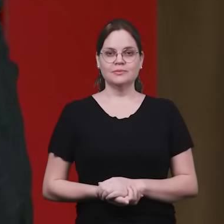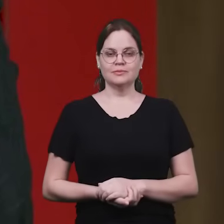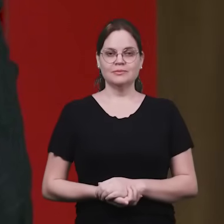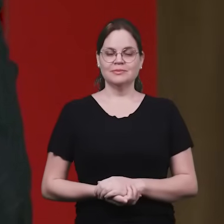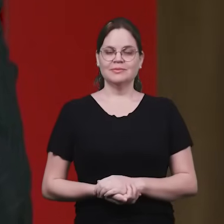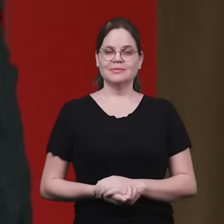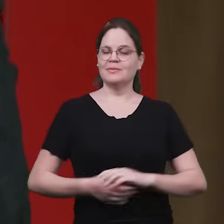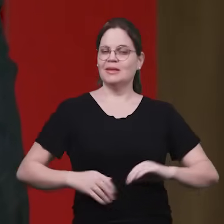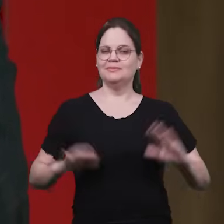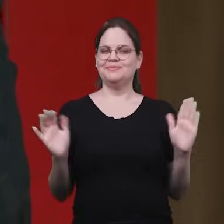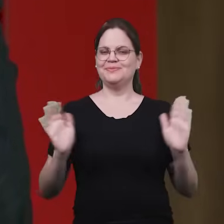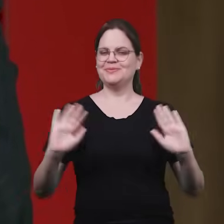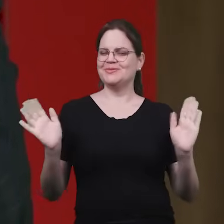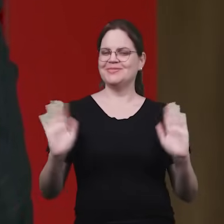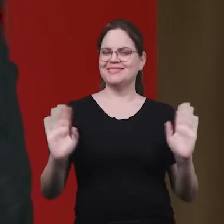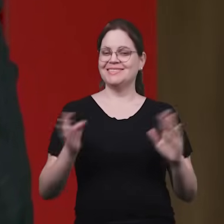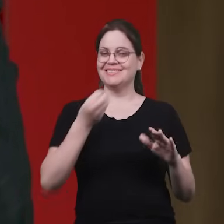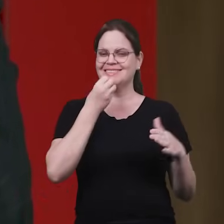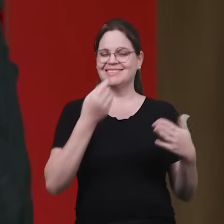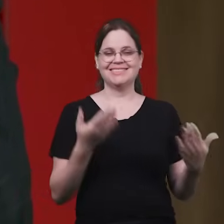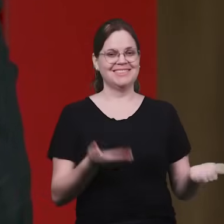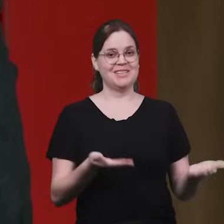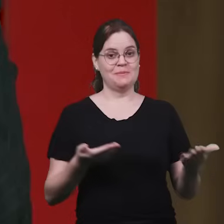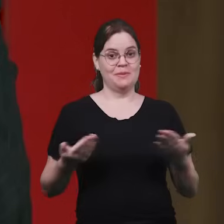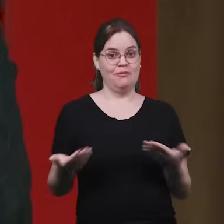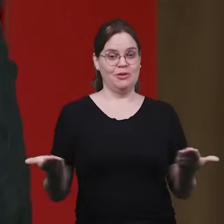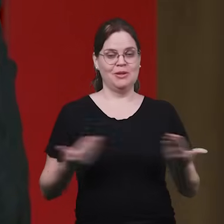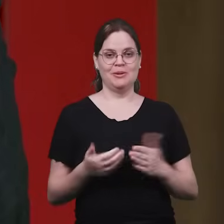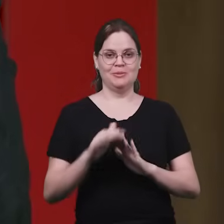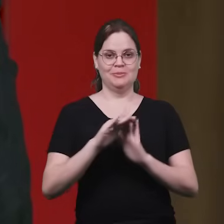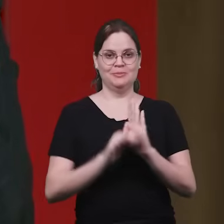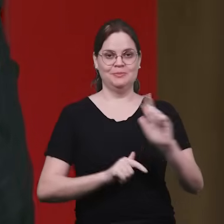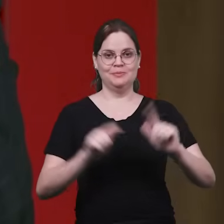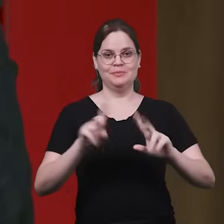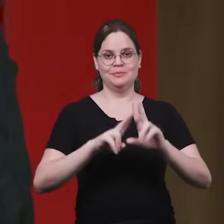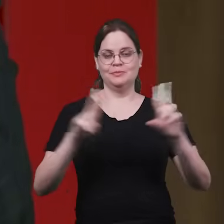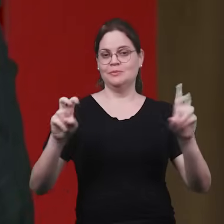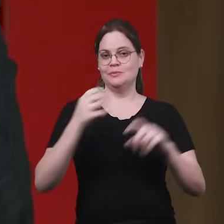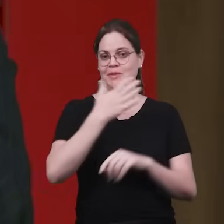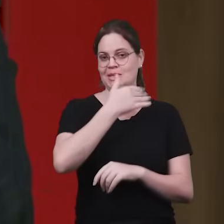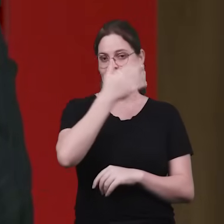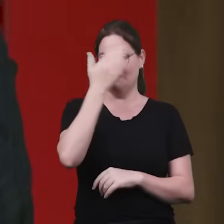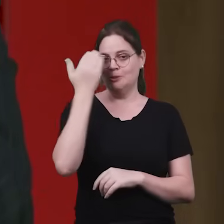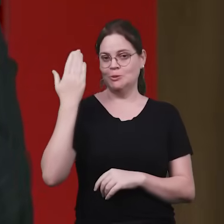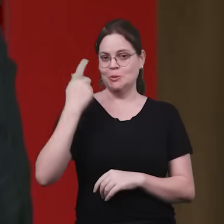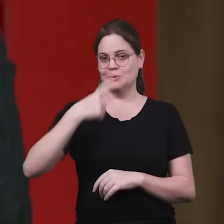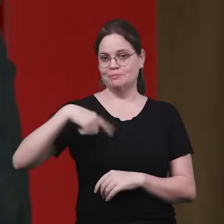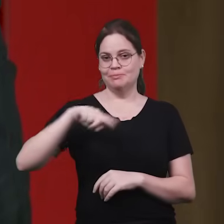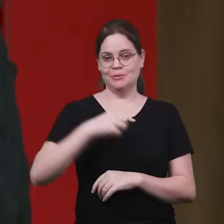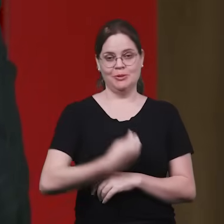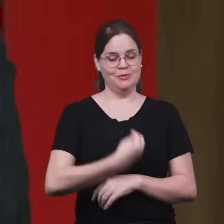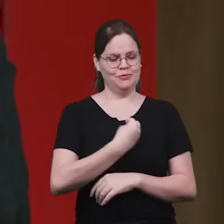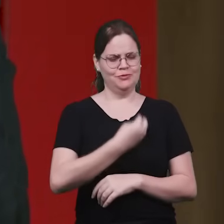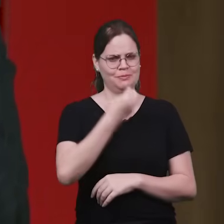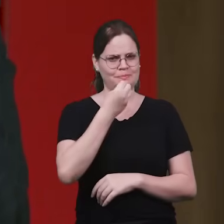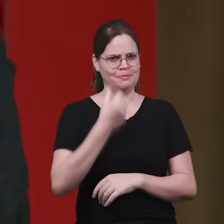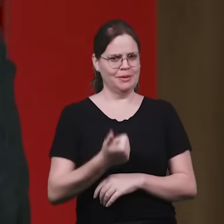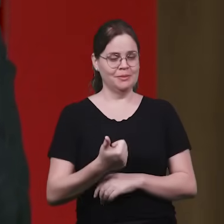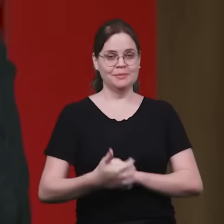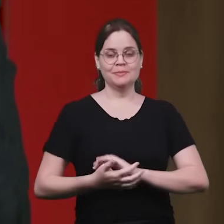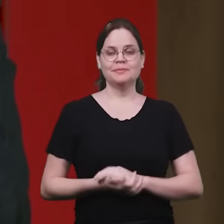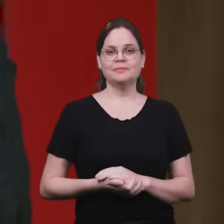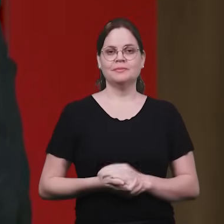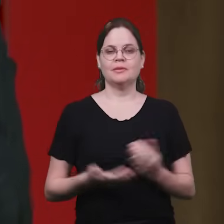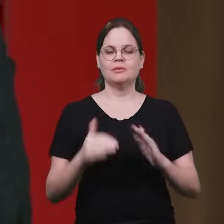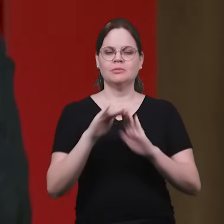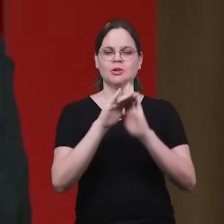Olá, seja bem-vindo mais uma vez ao nosso programa Sabedoria para Viver Bem, um programa feito com